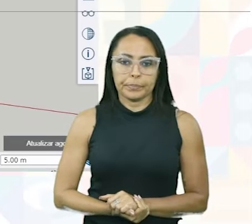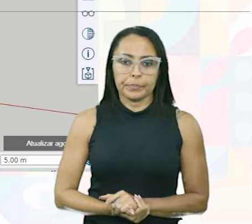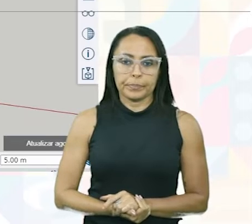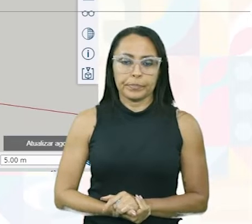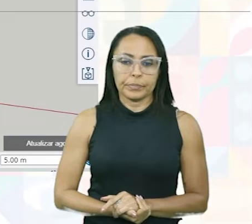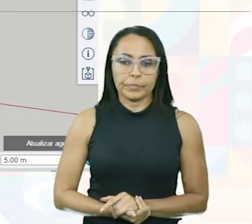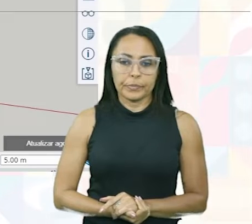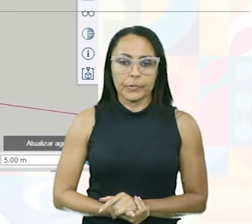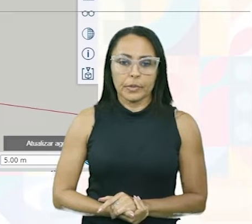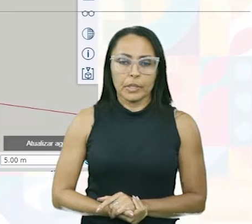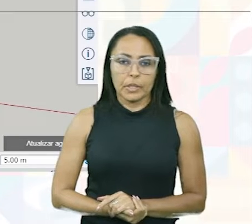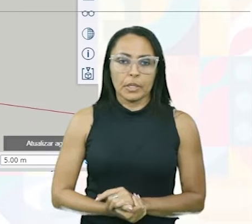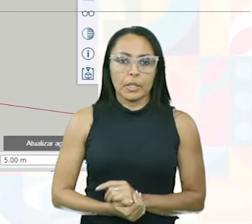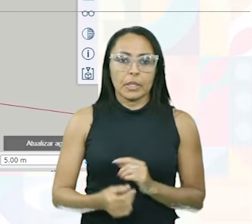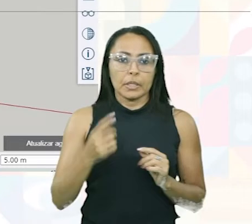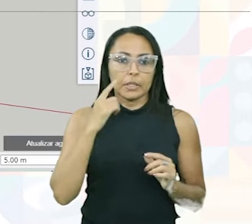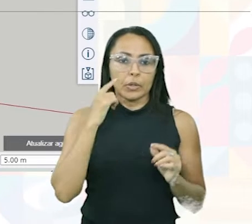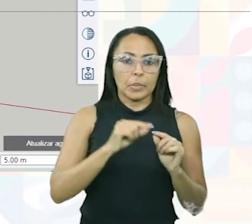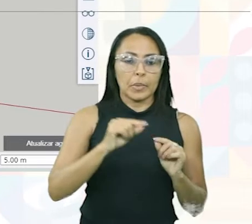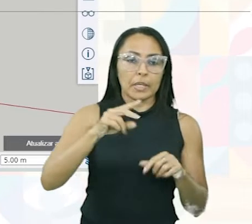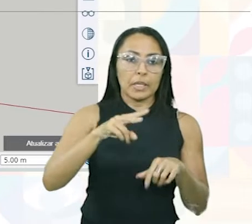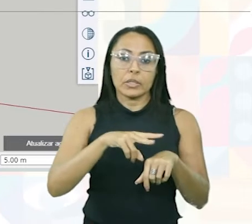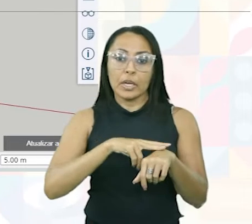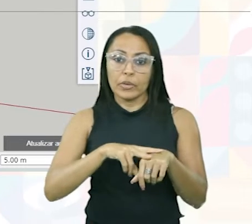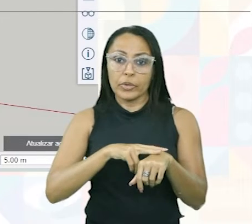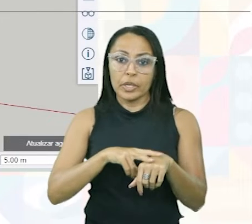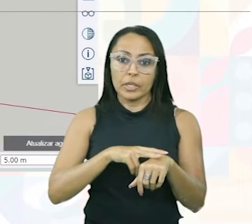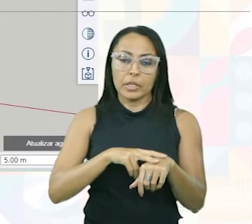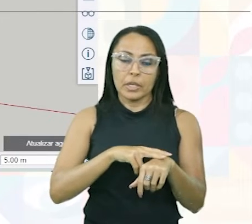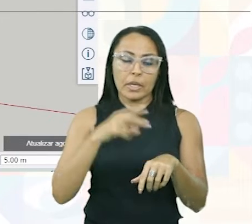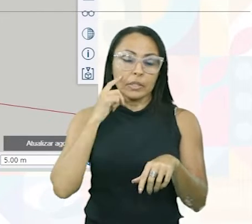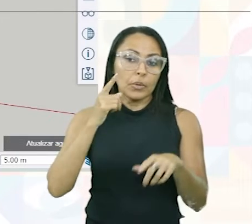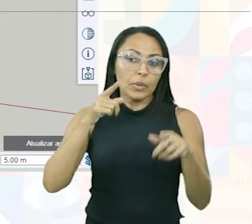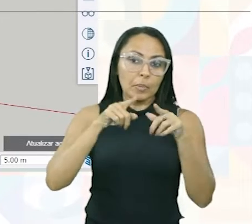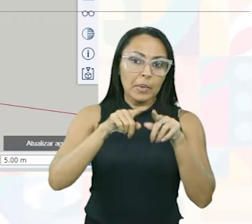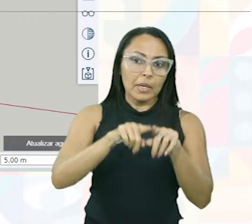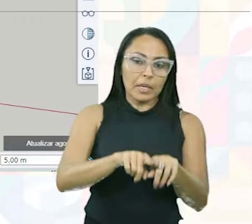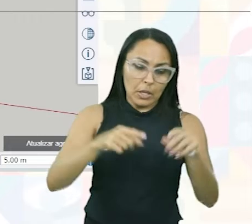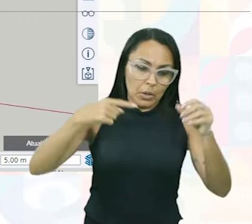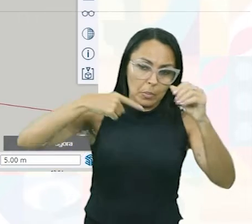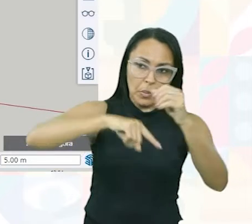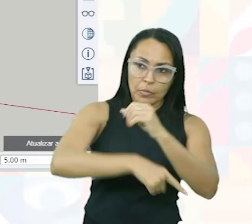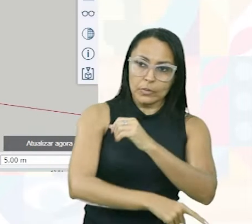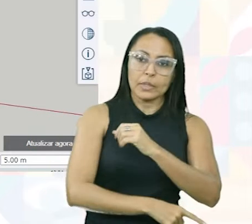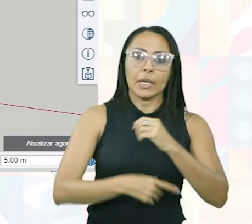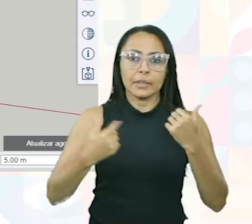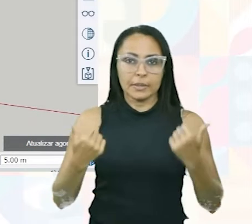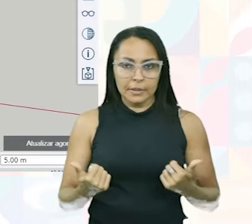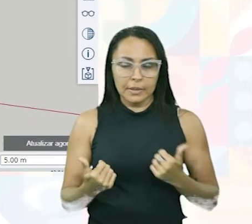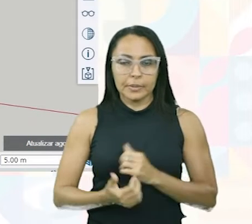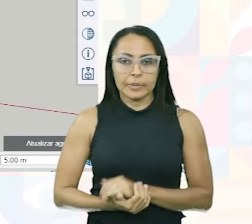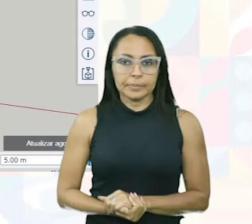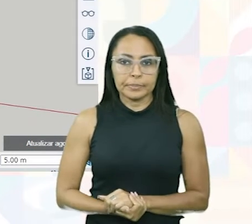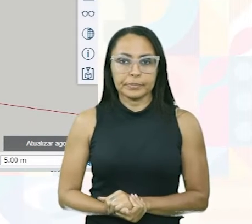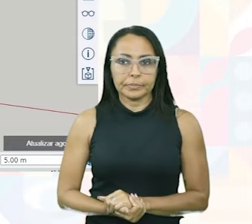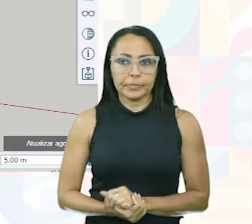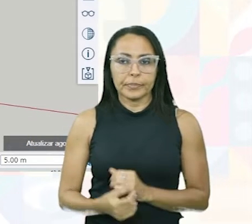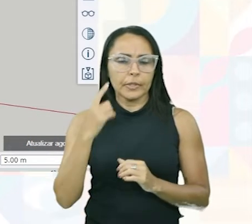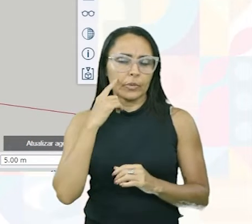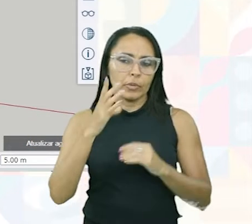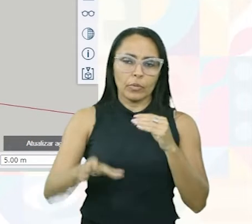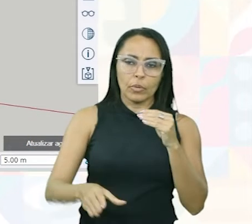Vocês podem observar que essa minha linha está verde, porque ela está paralela a esse eixo da profundidade, tá? Então, eu vou